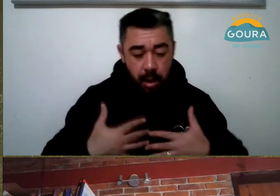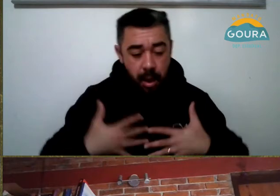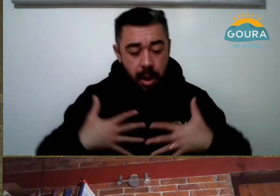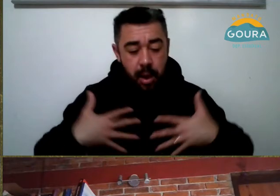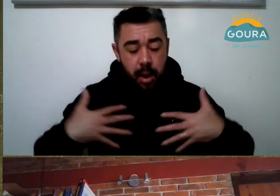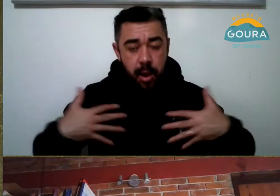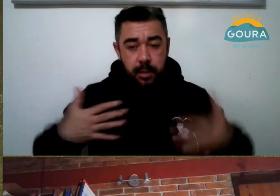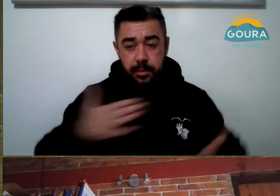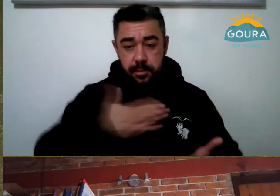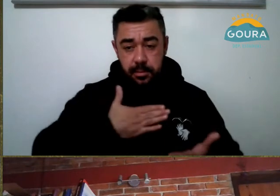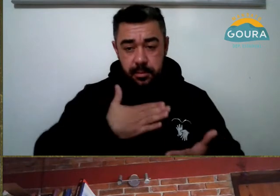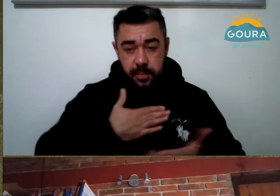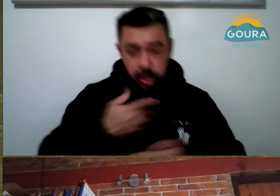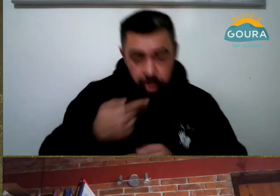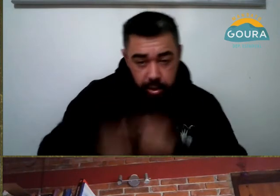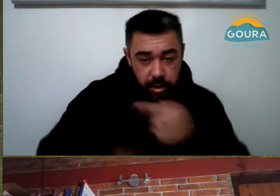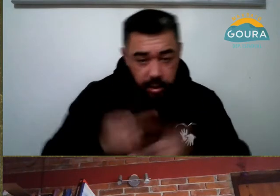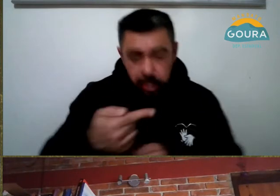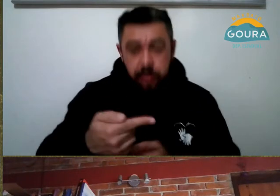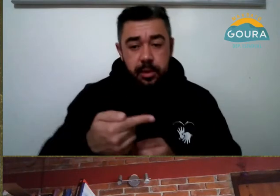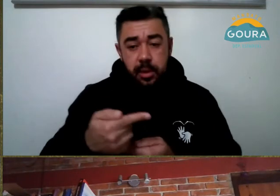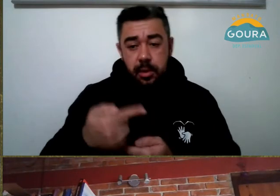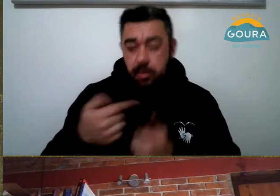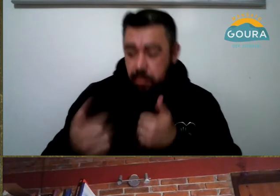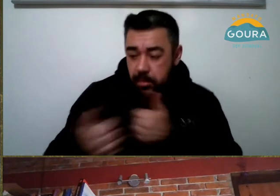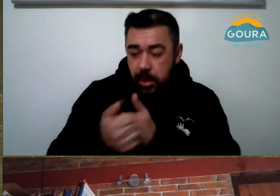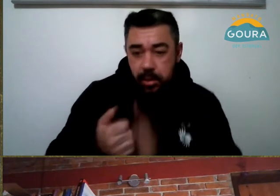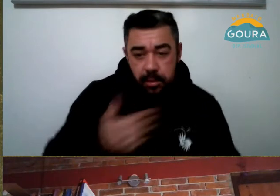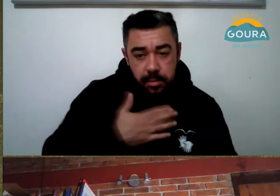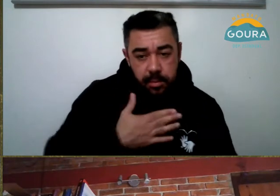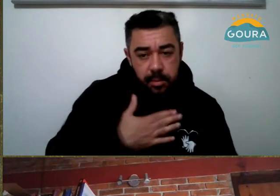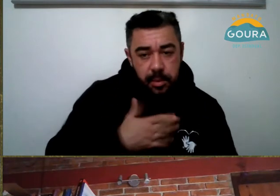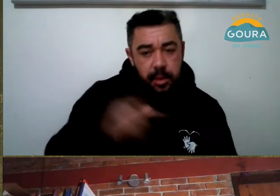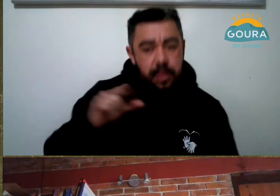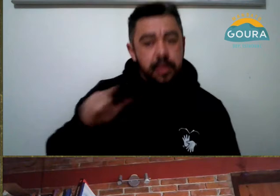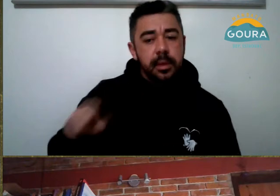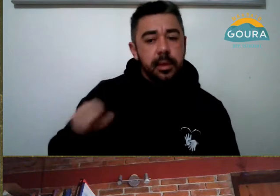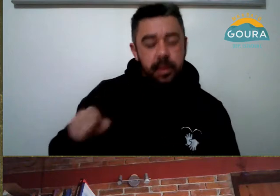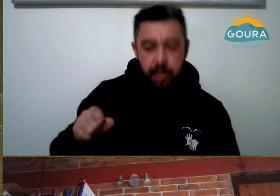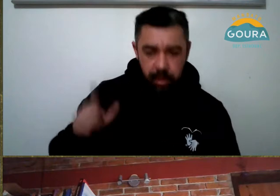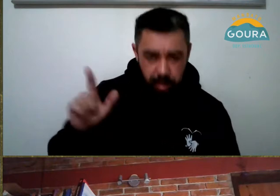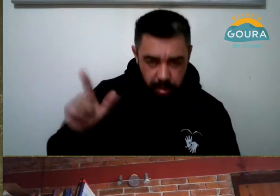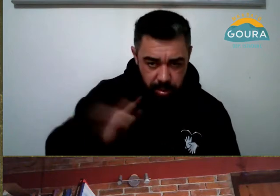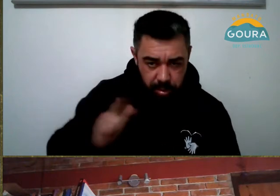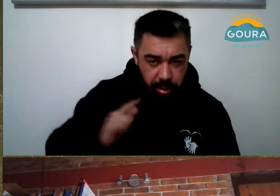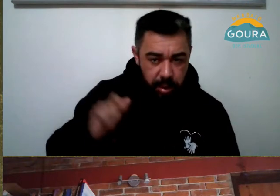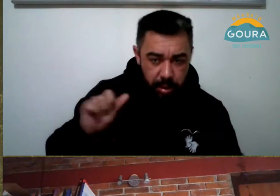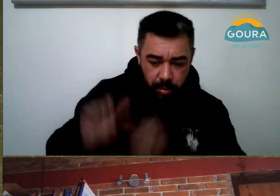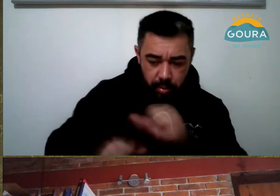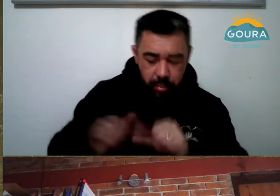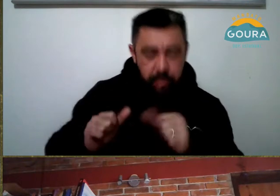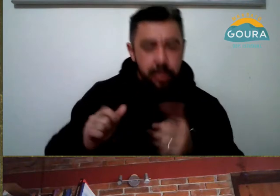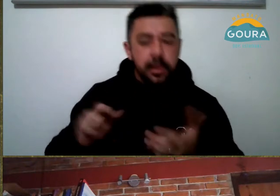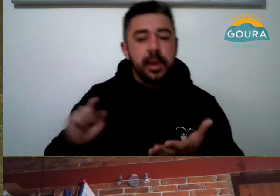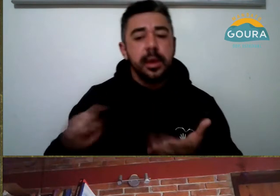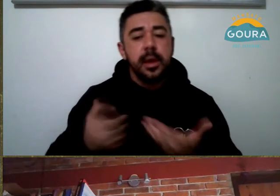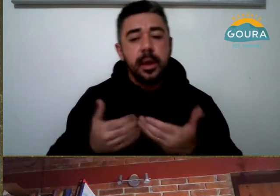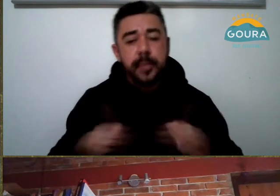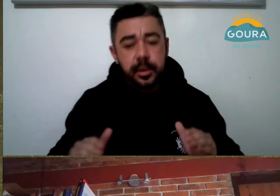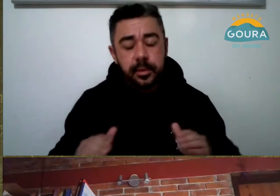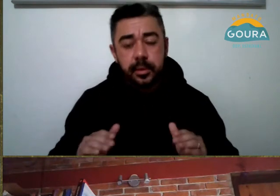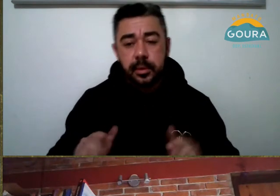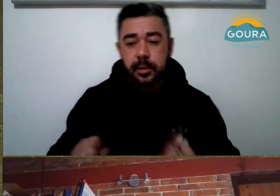e das gerações próximas acolhem essas mudanças, essa abertura e a curiosidade